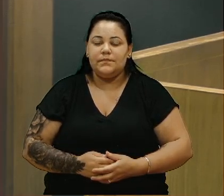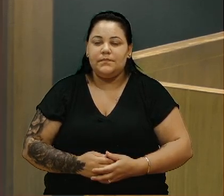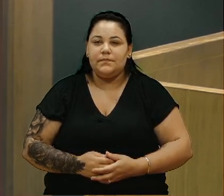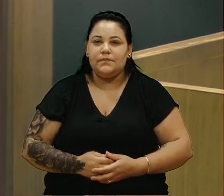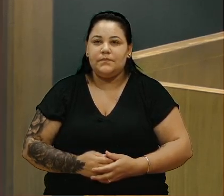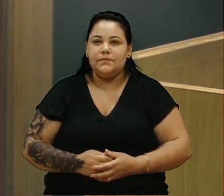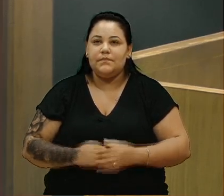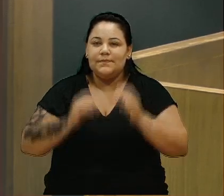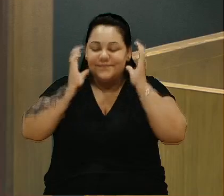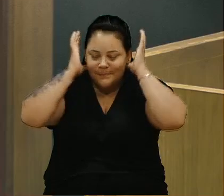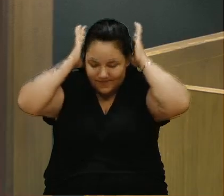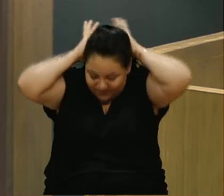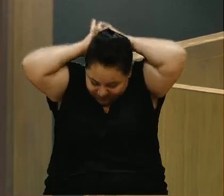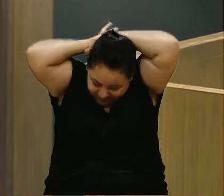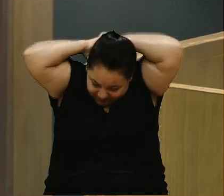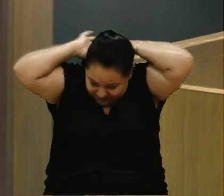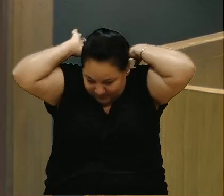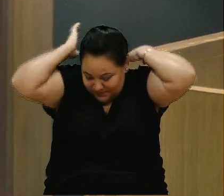Obrigada.